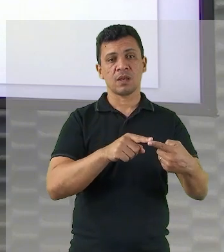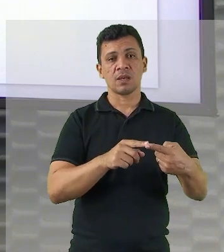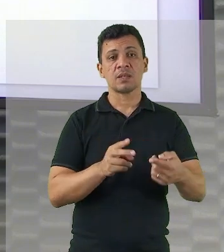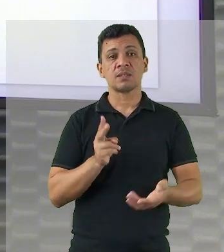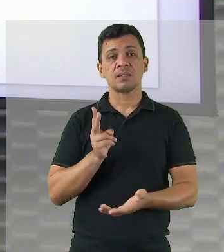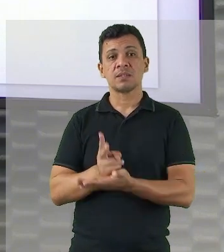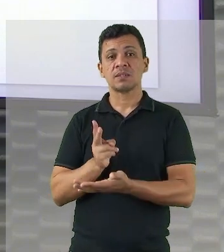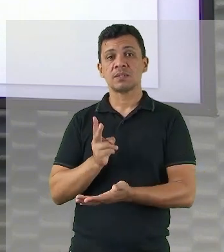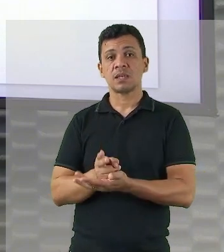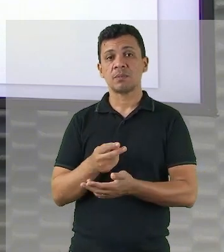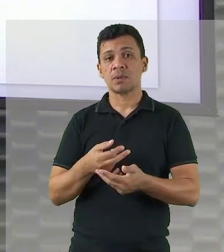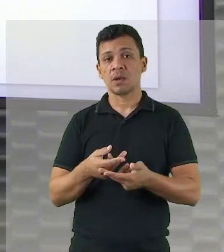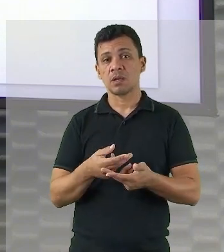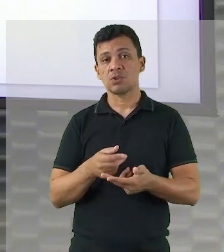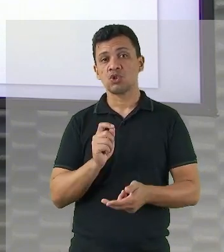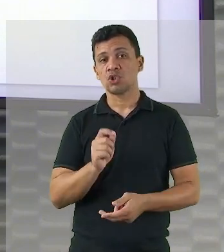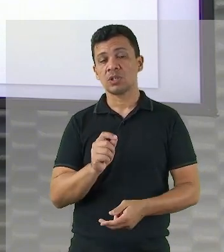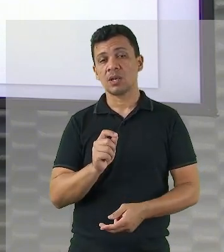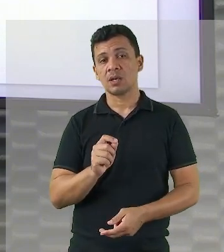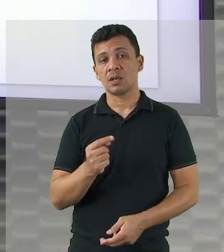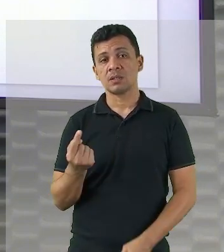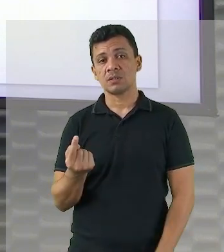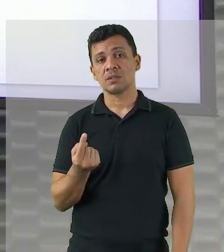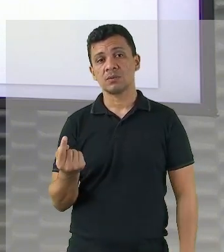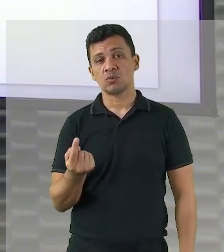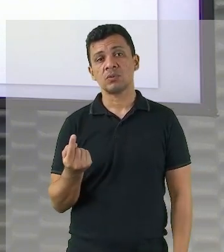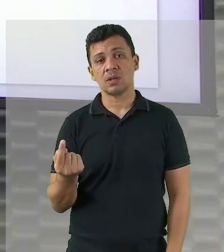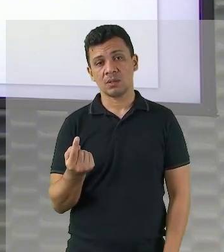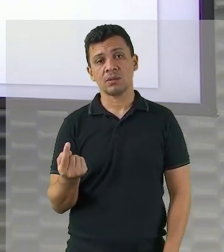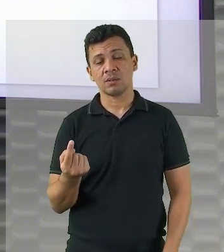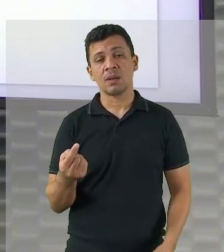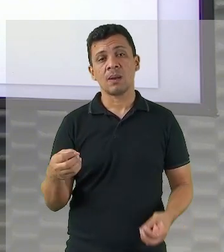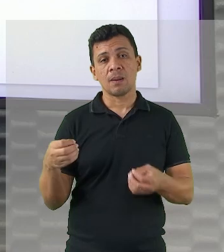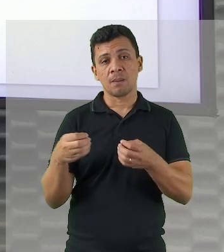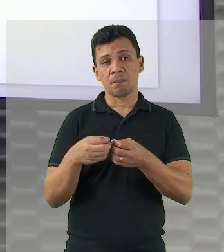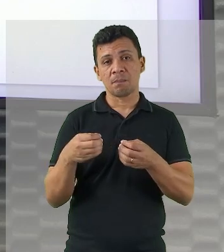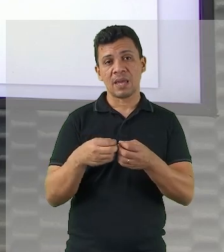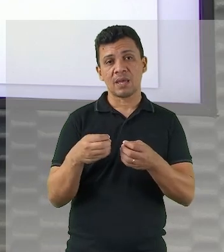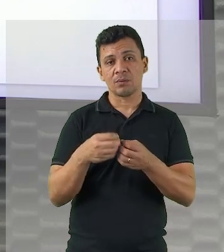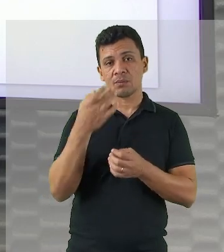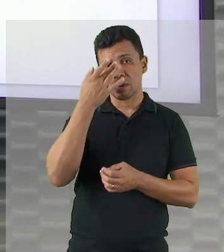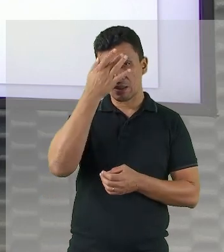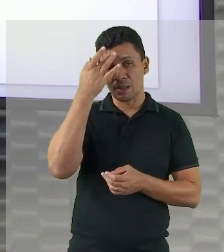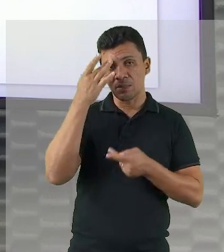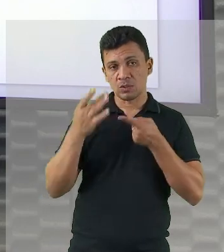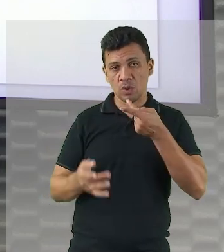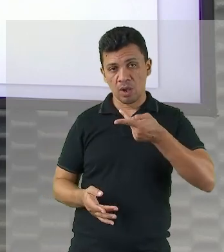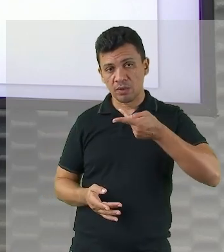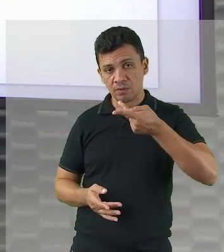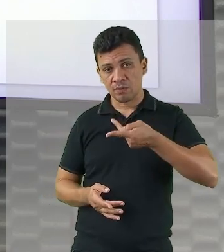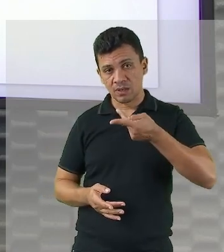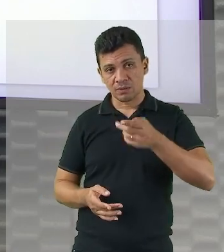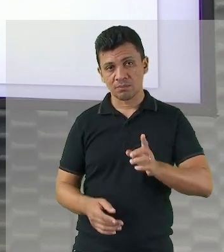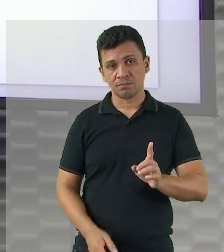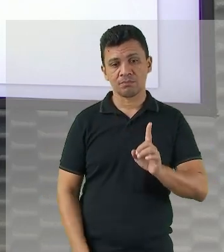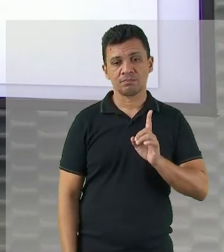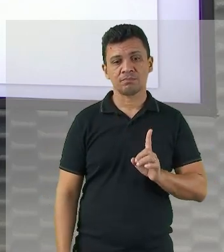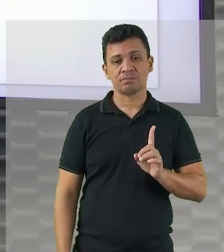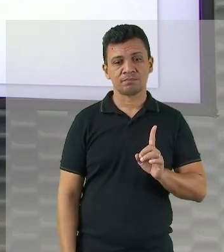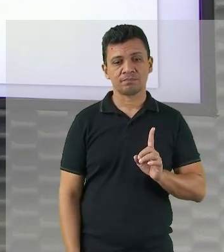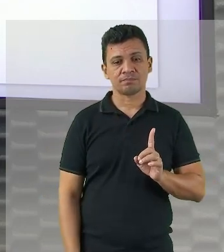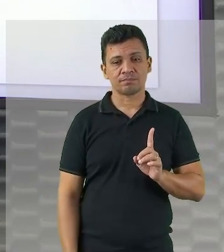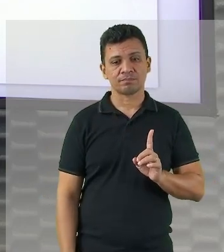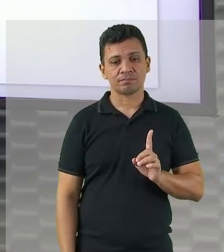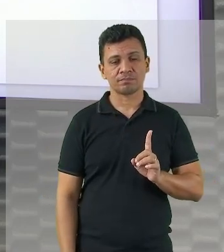coisas no singular e que estão próximos ao emissor. Então, se eu falo this is